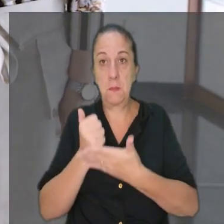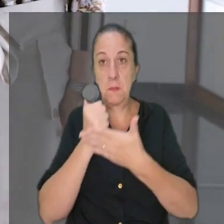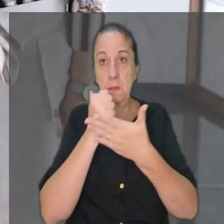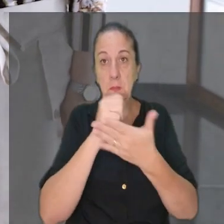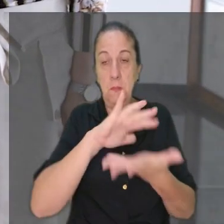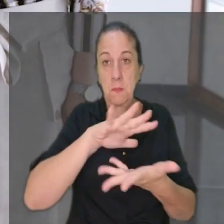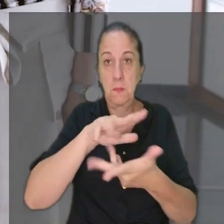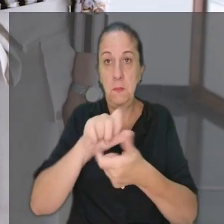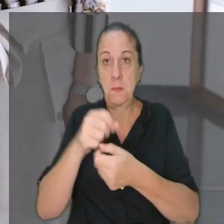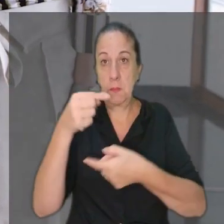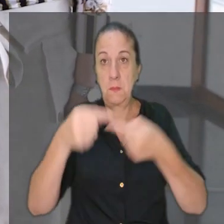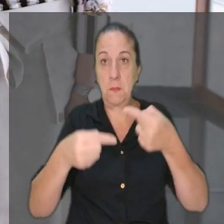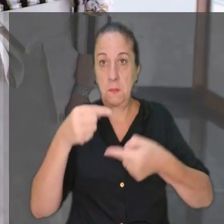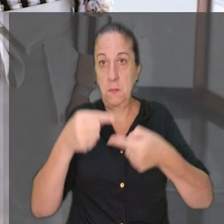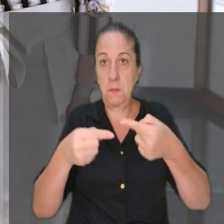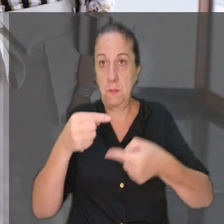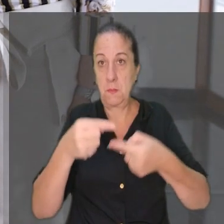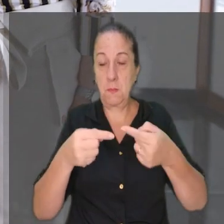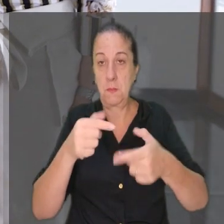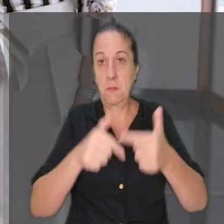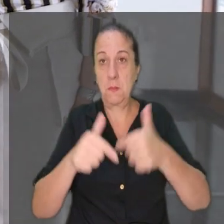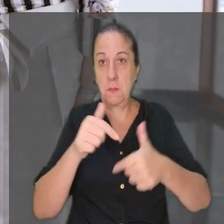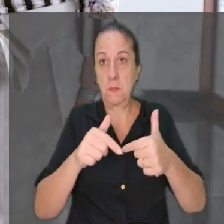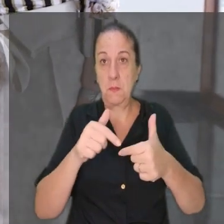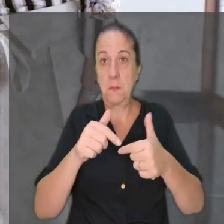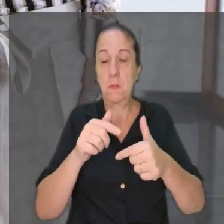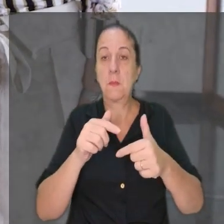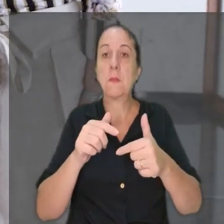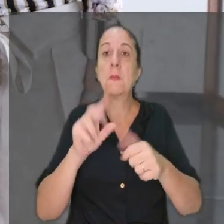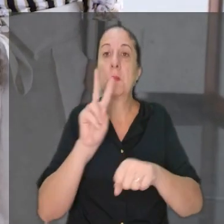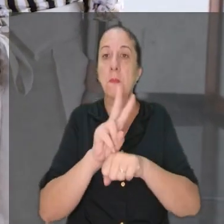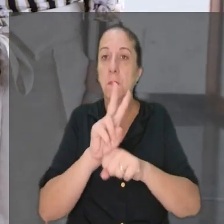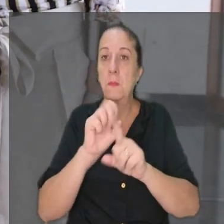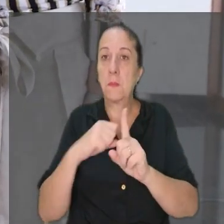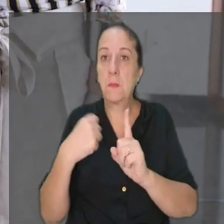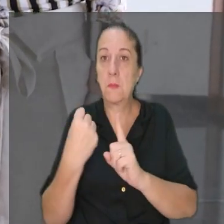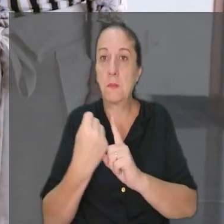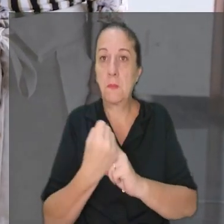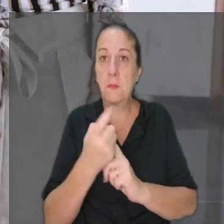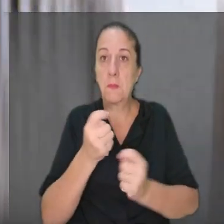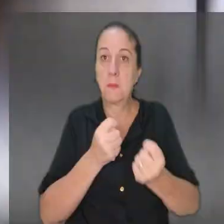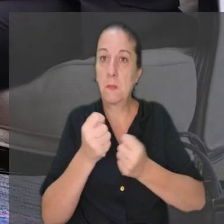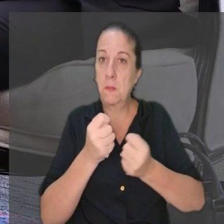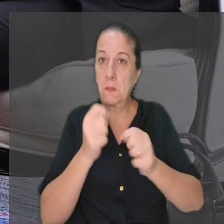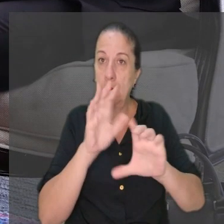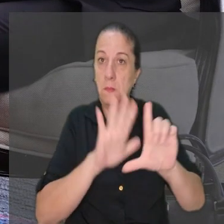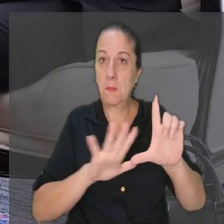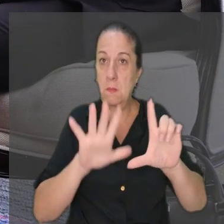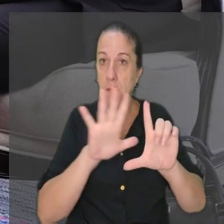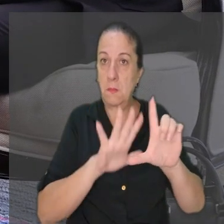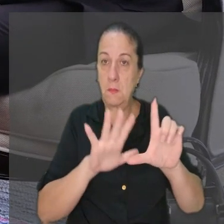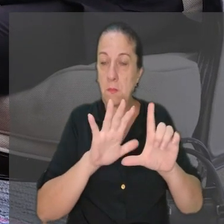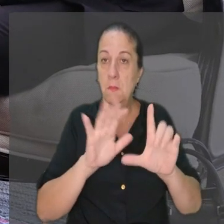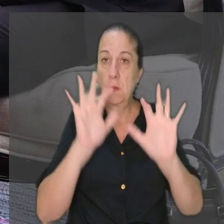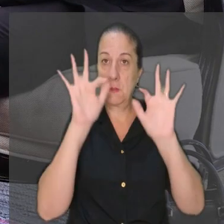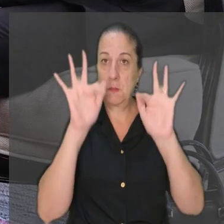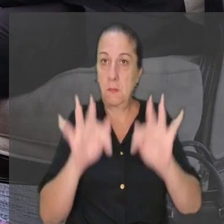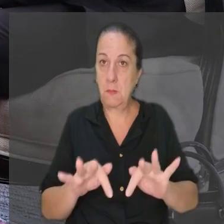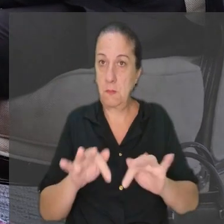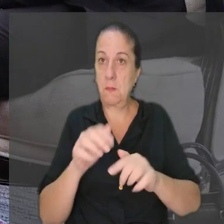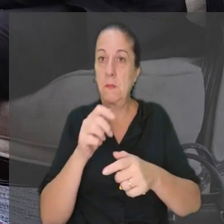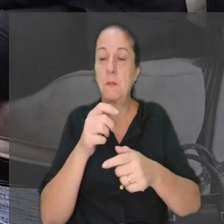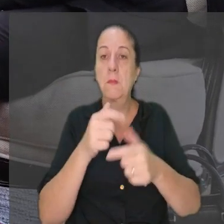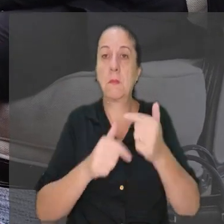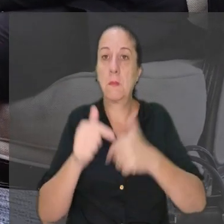à coalizão global na discussão de temas como trabalho decente, proteção social, economia de plataformas e